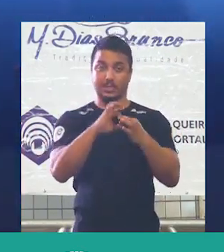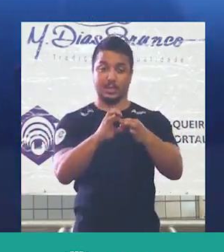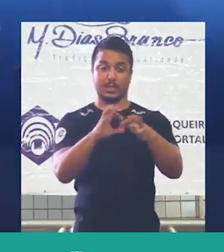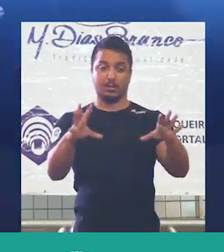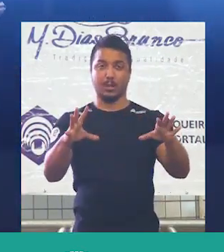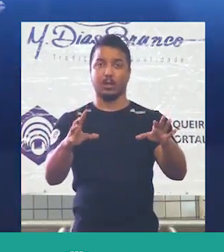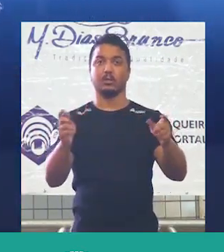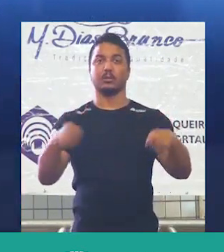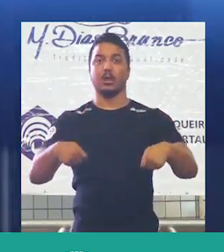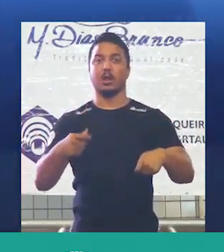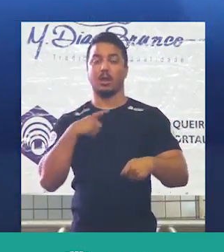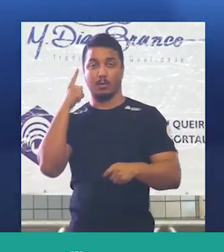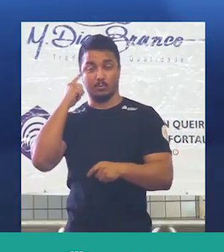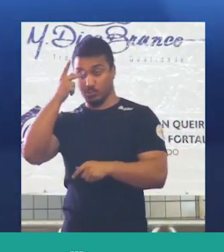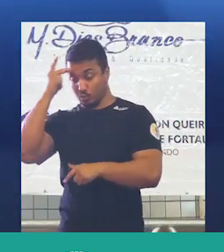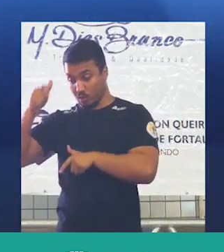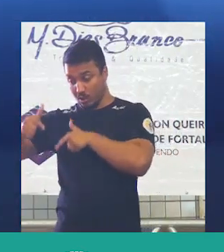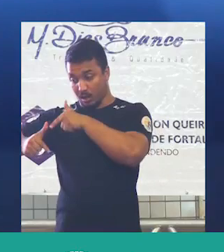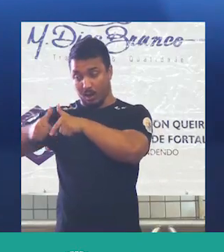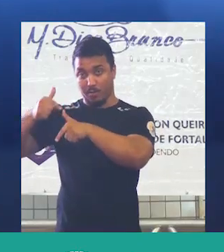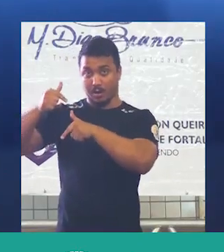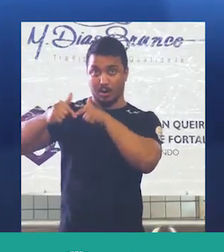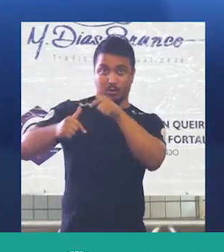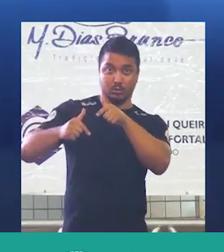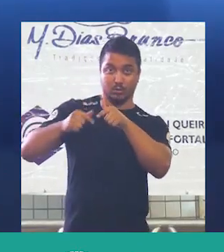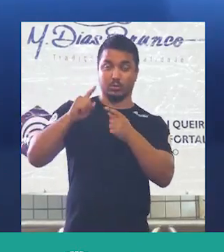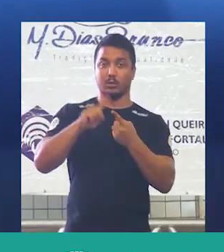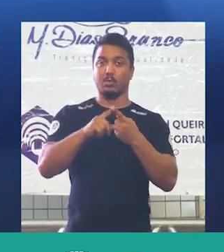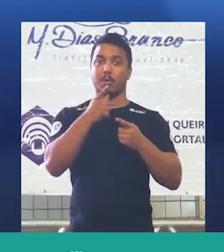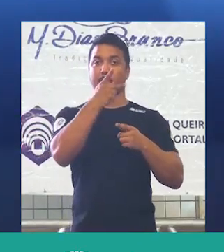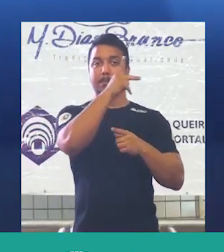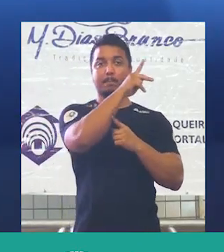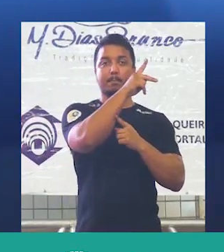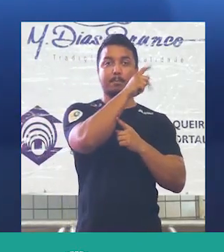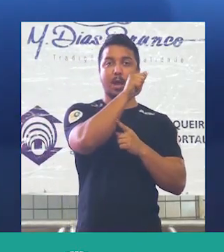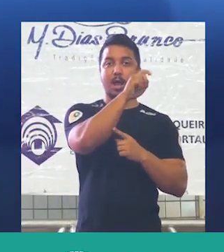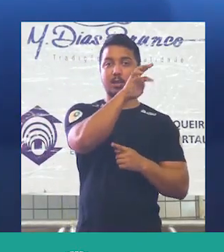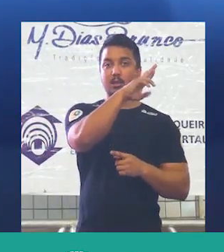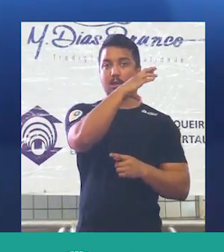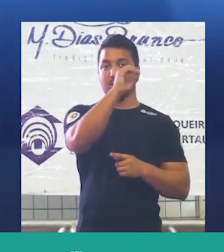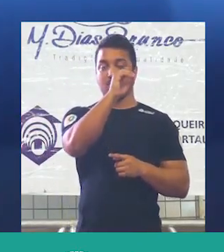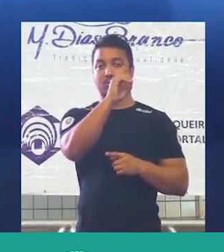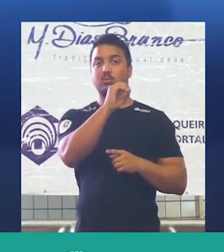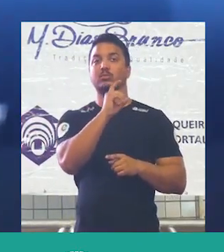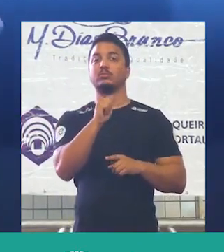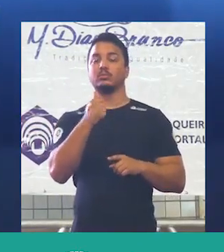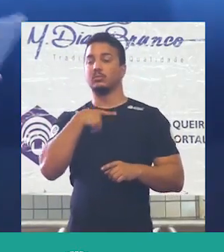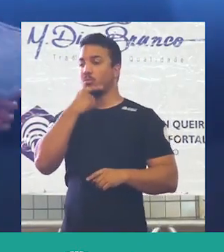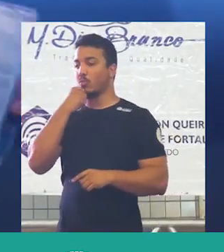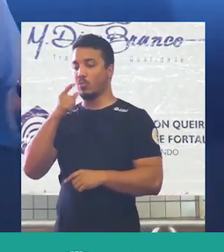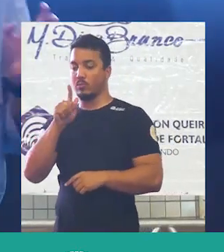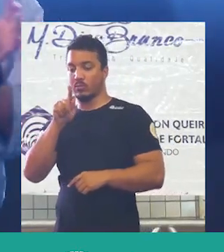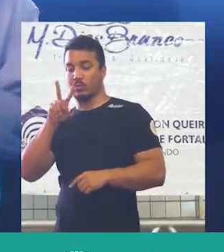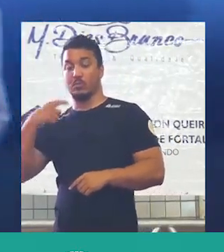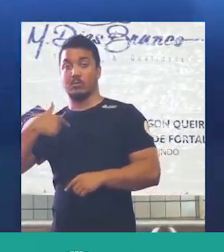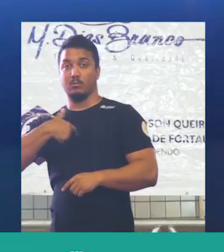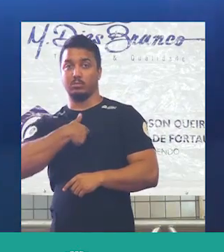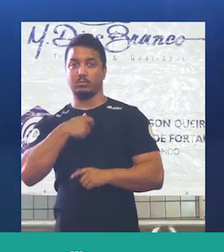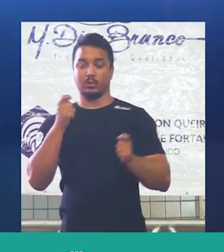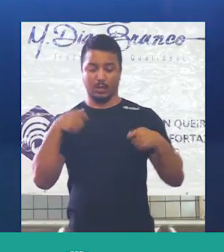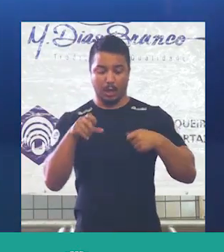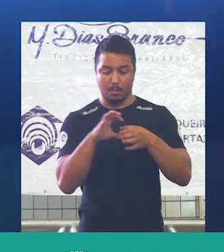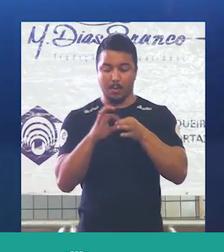consenso entre os trabalhadores e os patrões. Então, Vargas fazia